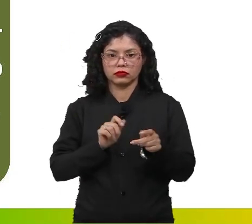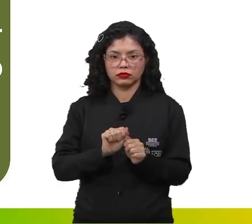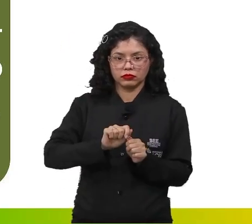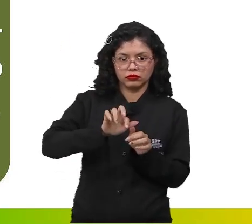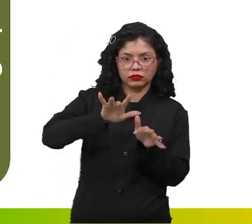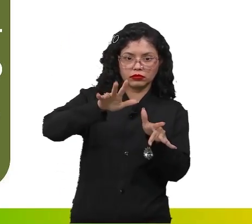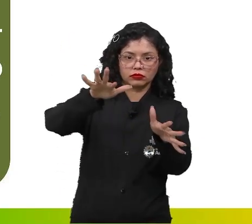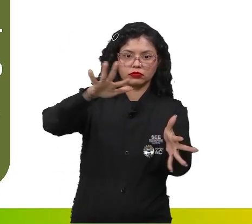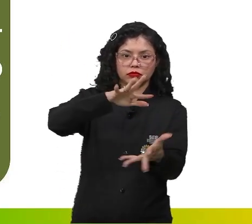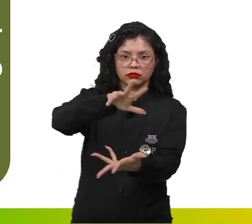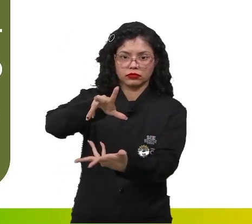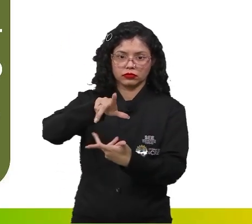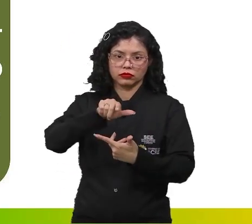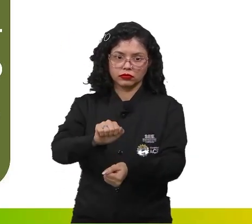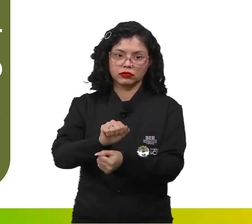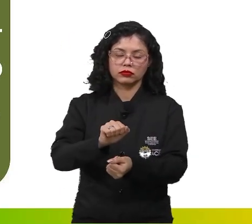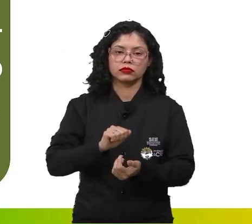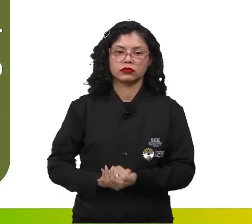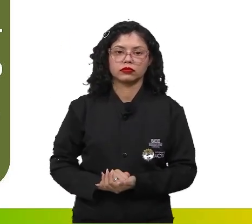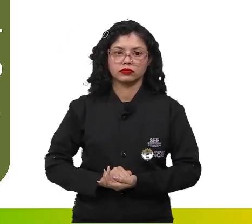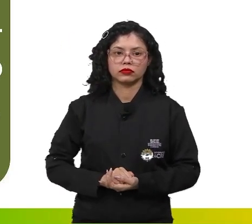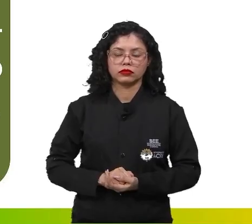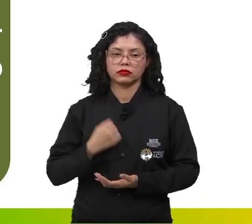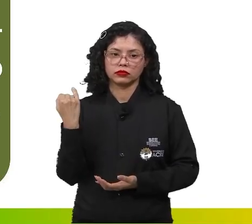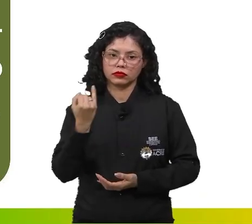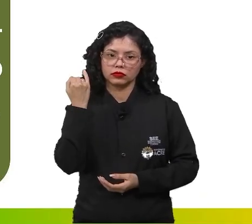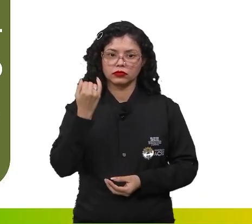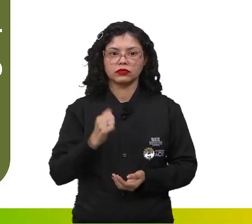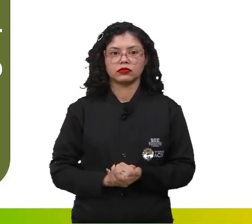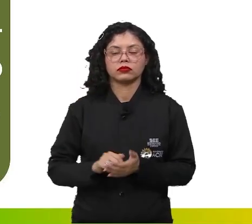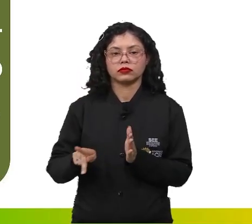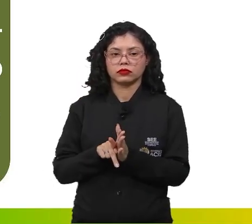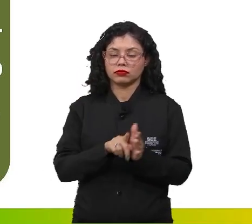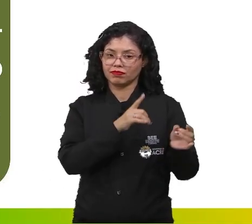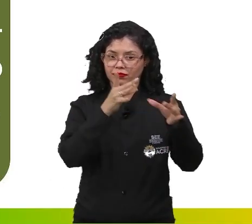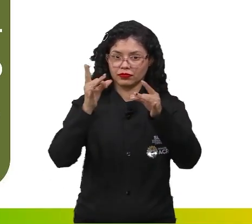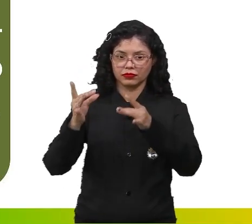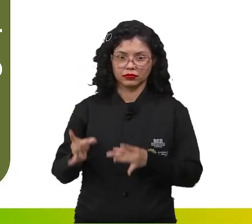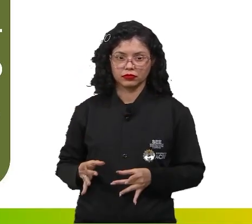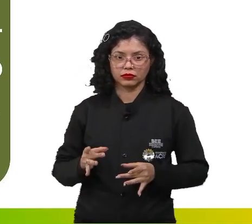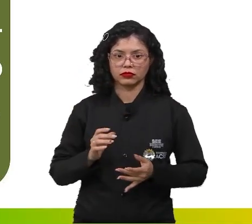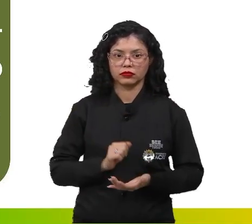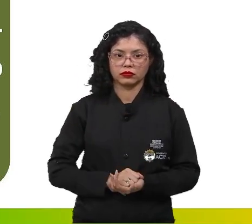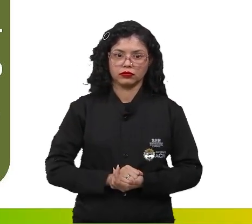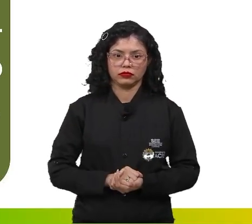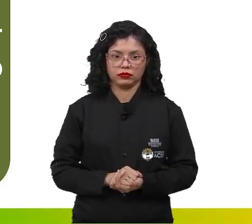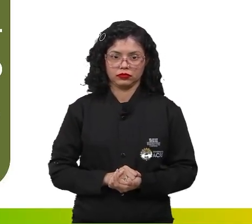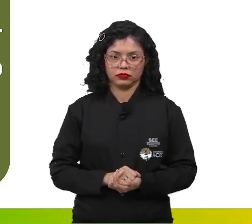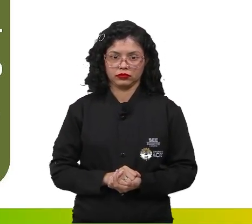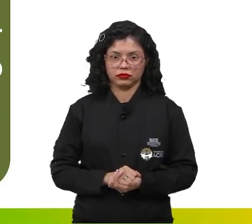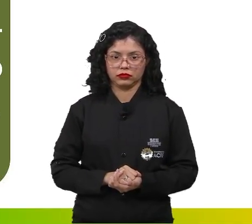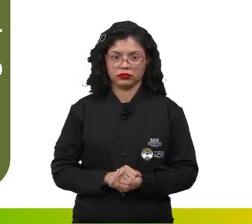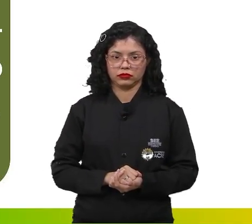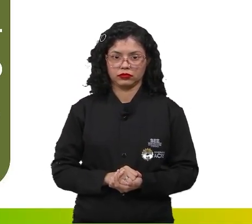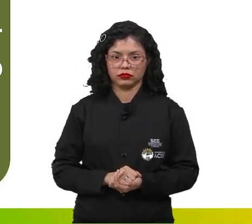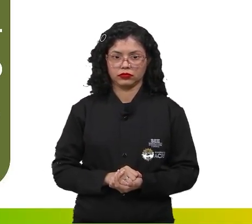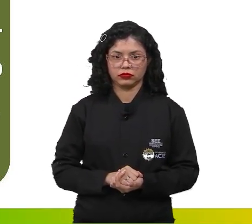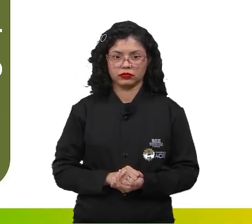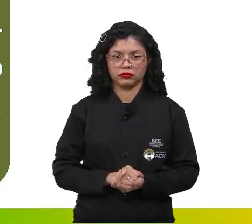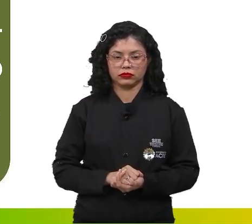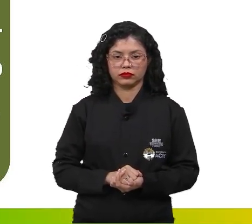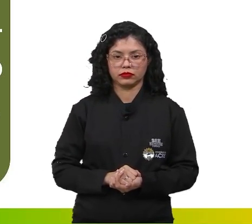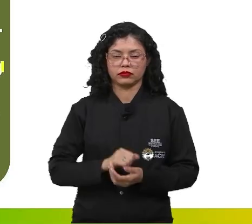eles se dispersaram pelo mundo, principalmente devido, aí aqui tá a palavra mágica,